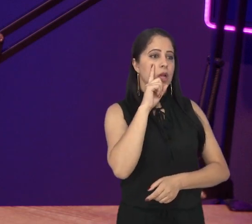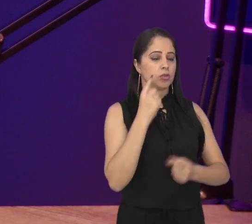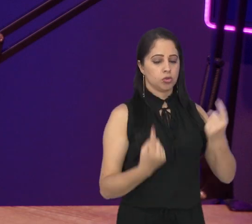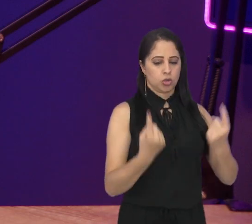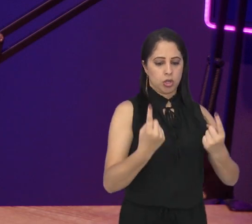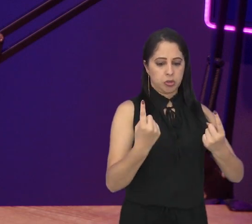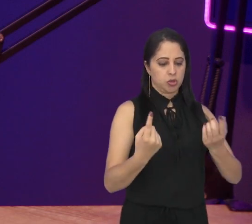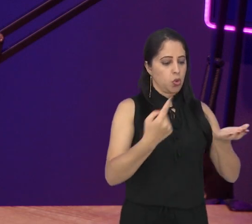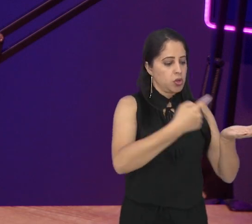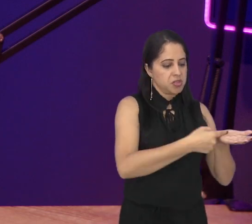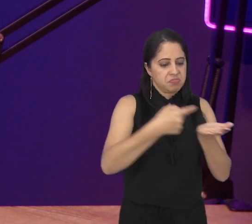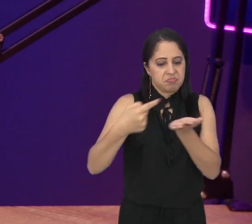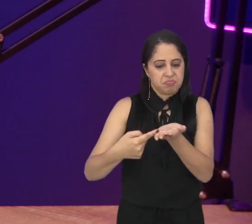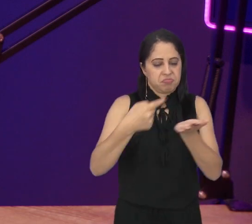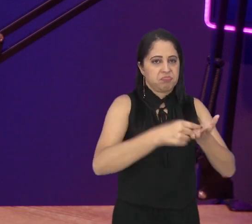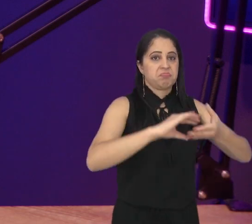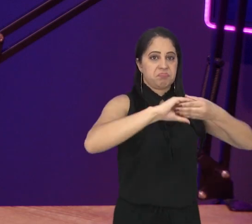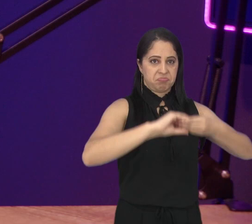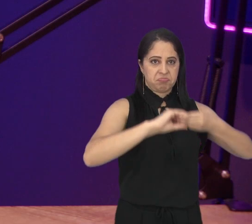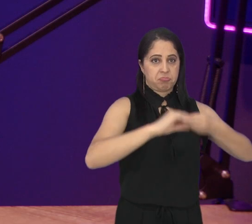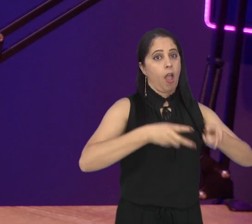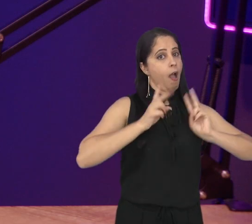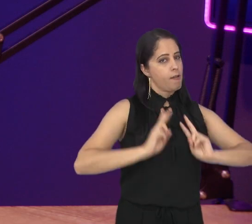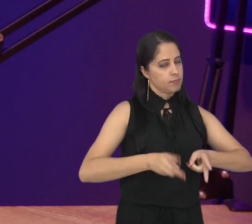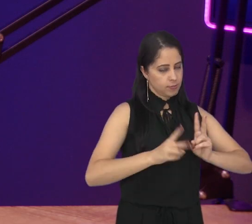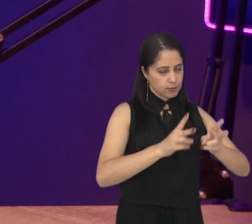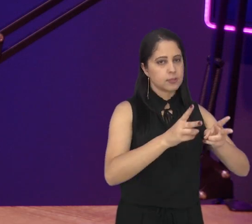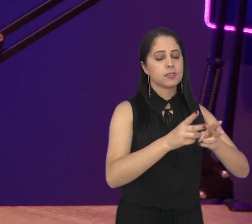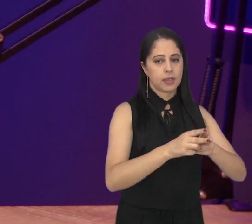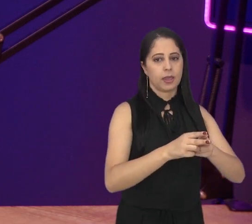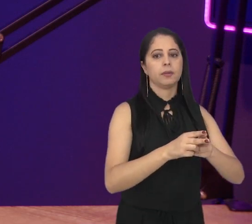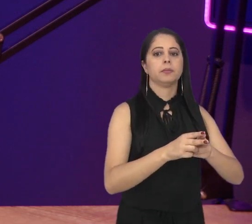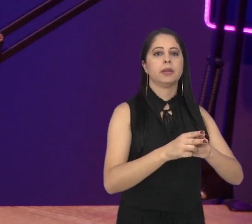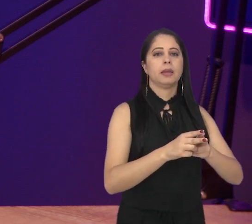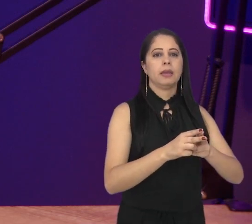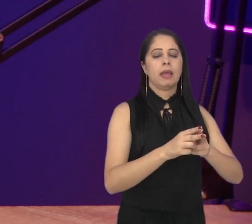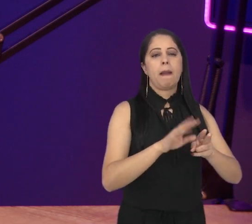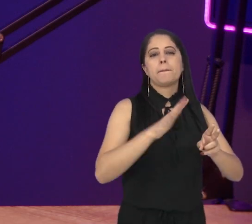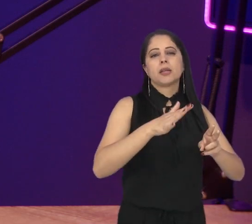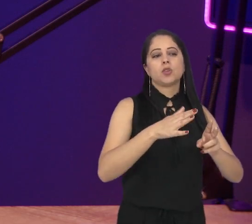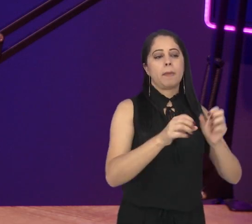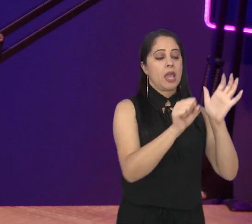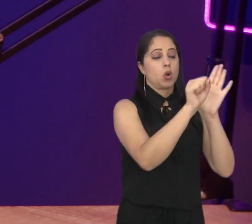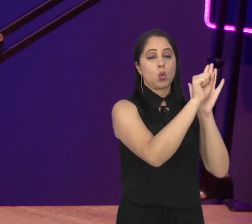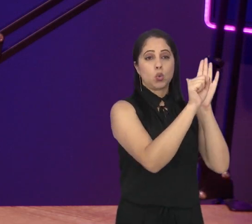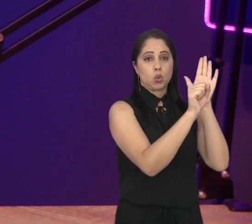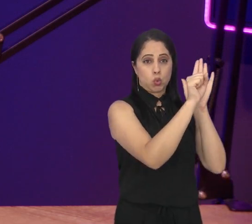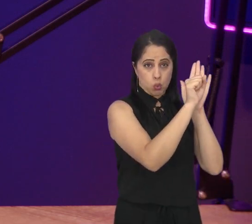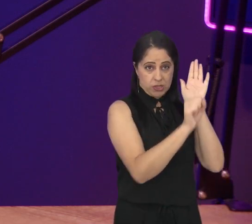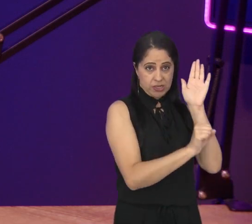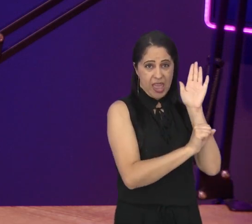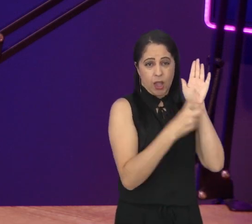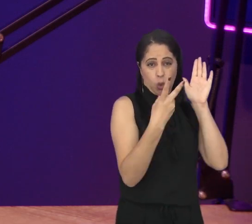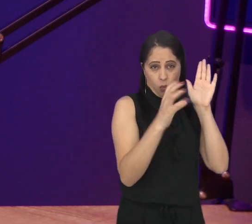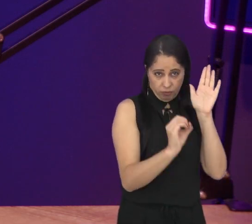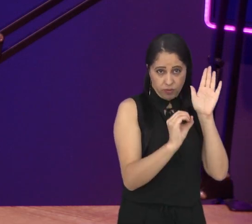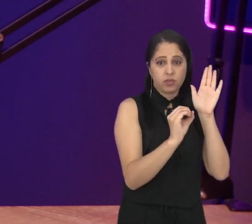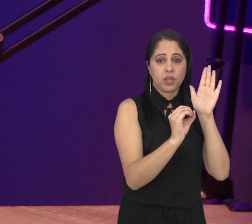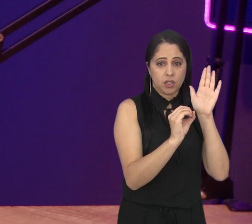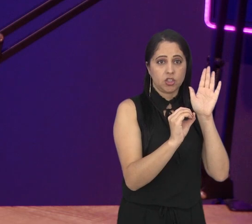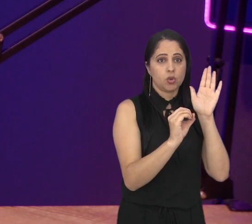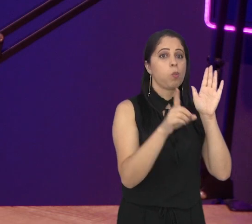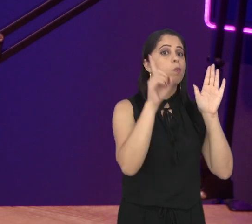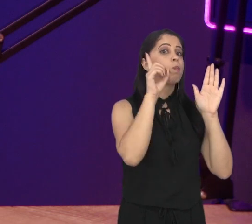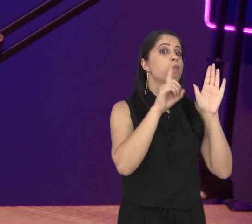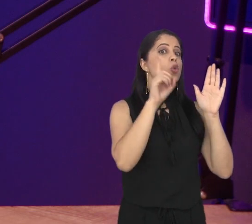a gente tem isso há muitos anos, né, há muitas décadas. A gente tem principalmente durante, né, o século XX, em que